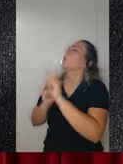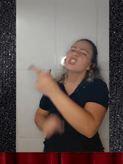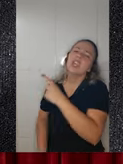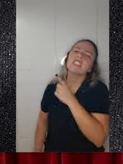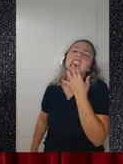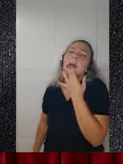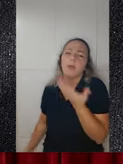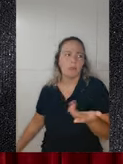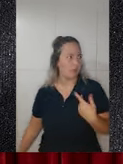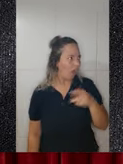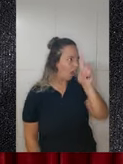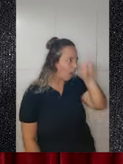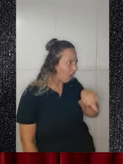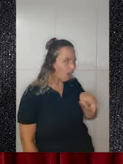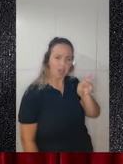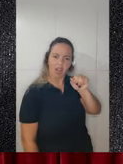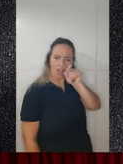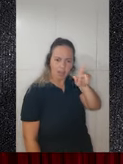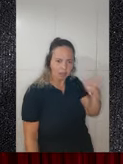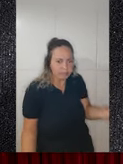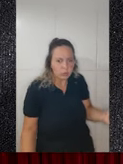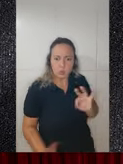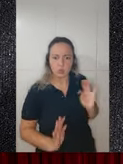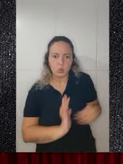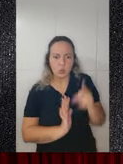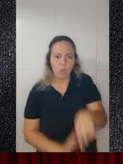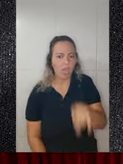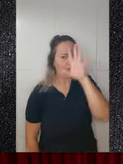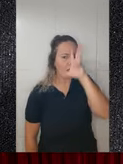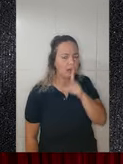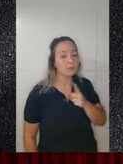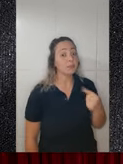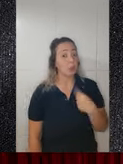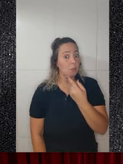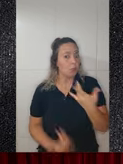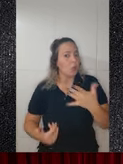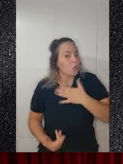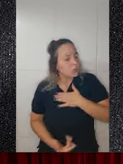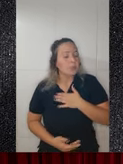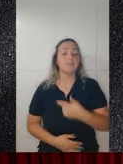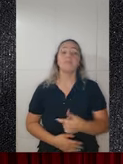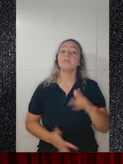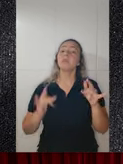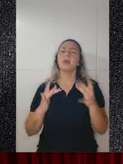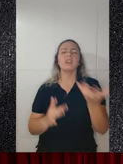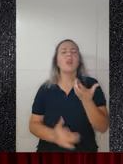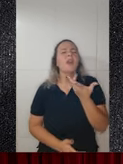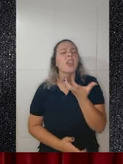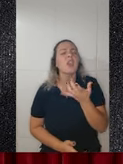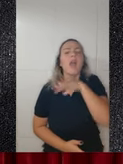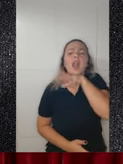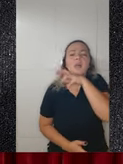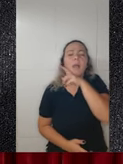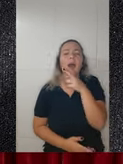porra, de rã, não tem não aí, hein? Porra, é incrível. Mas tem uma coisa que eu gostei, que a minha namorada queria ver os cavalos marinhos. Ah, que tem que ver o cavalo marinho,